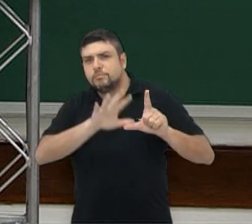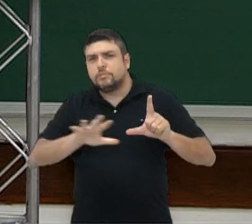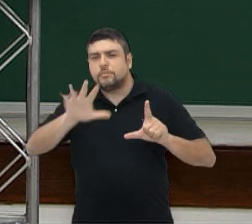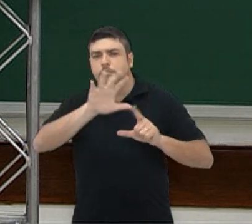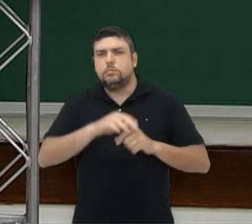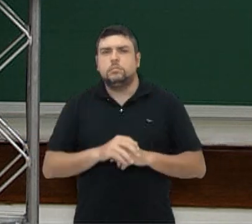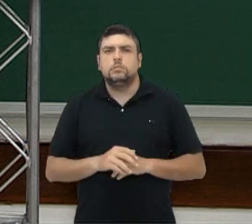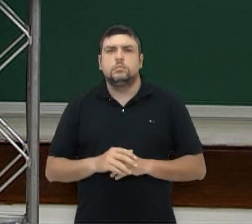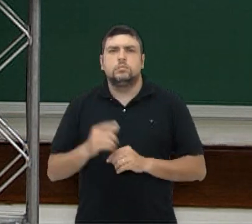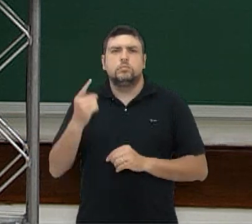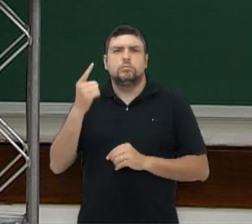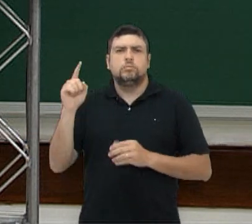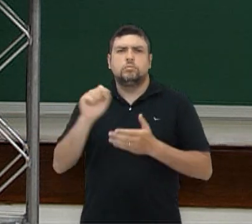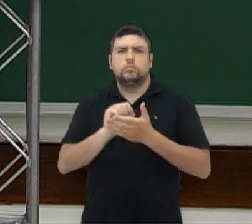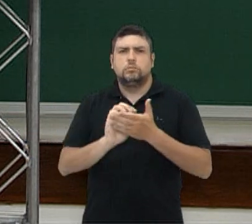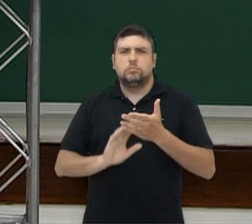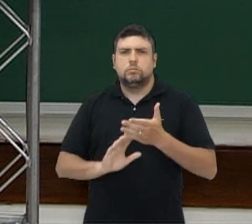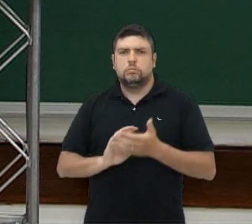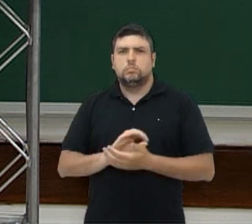aí para ficar de boa.